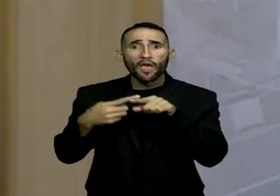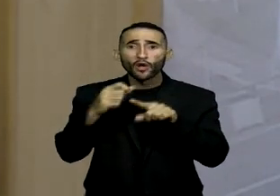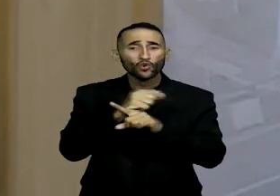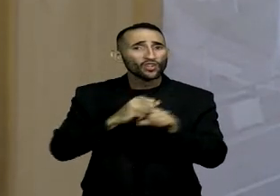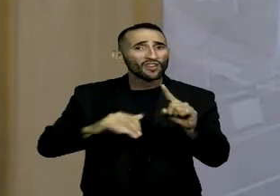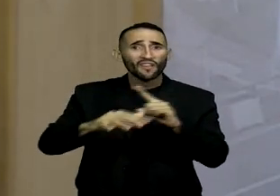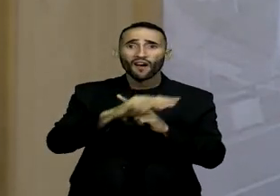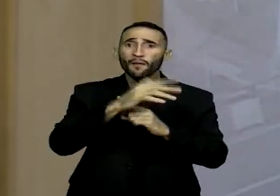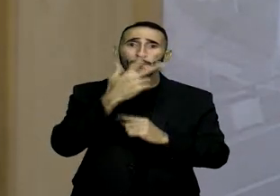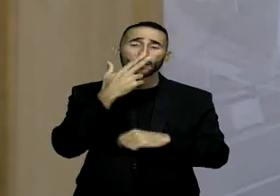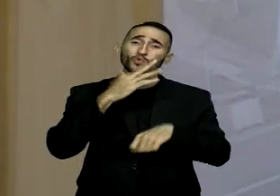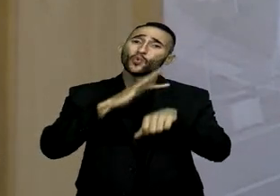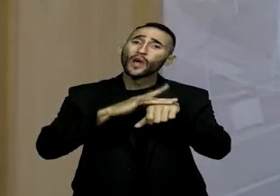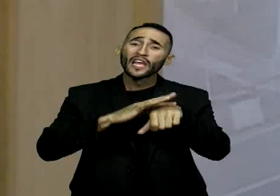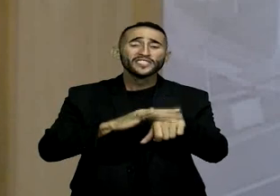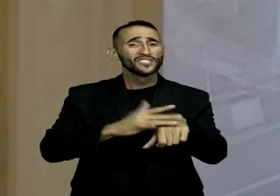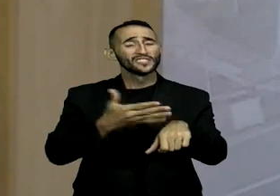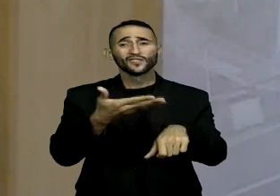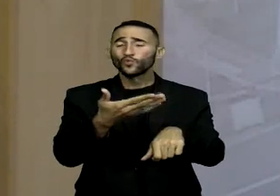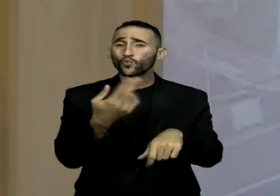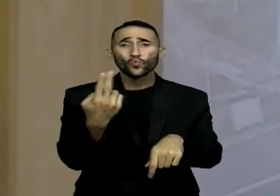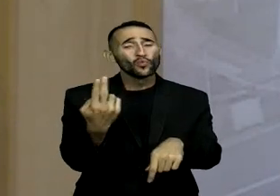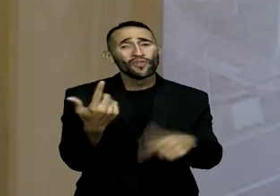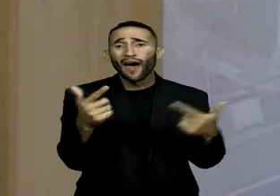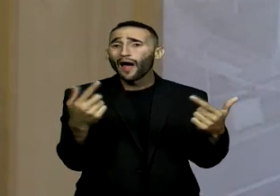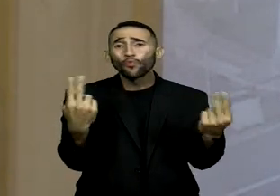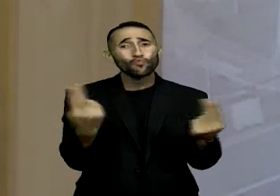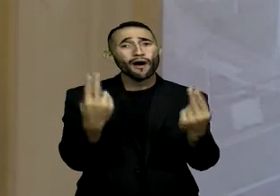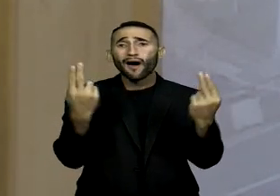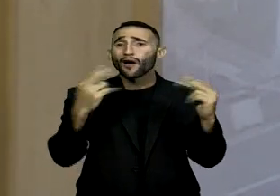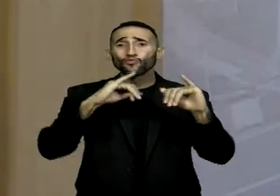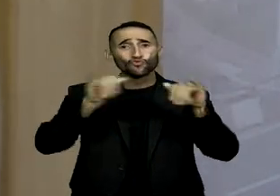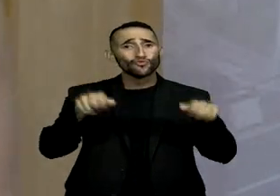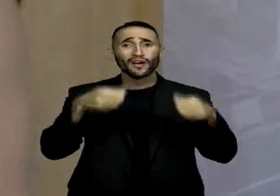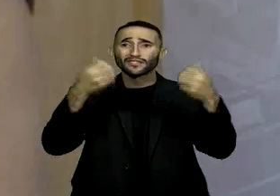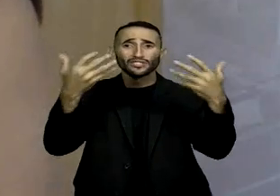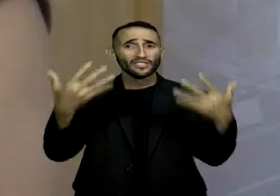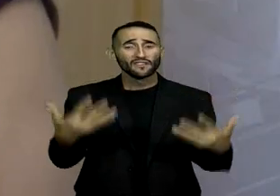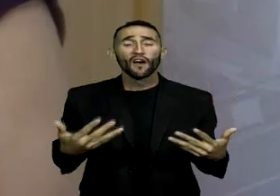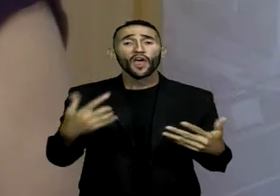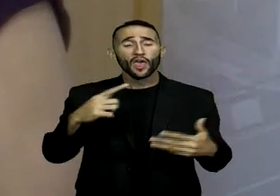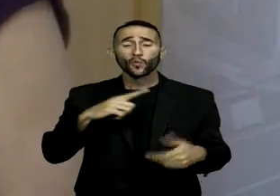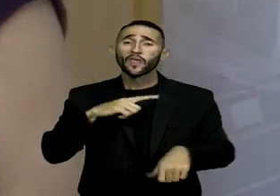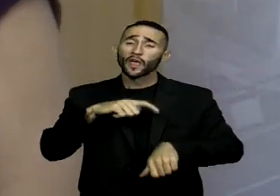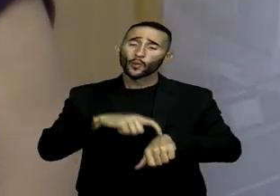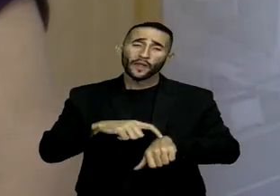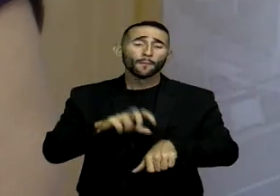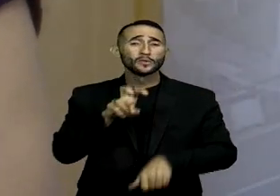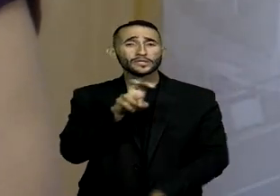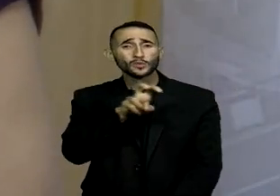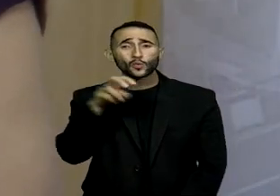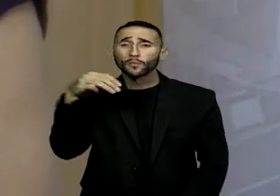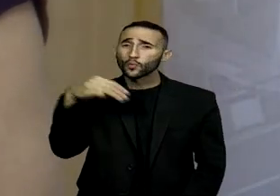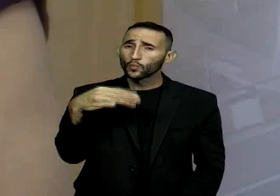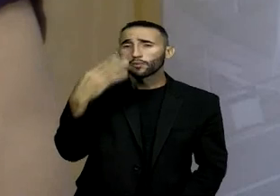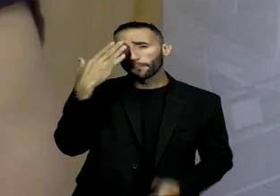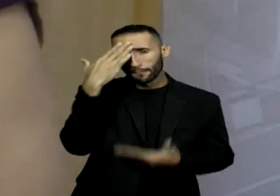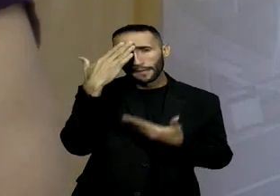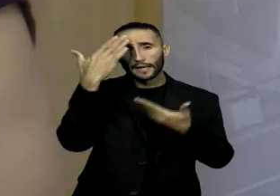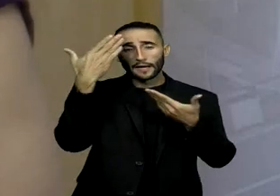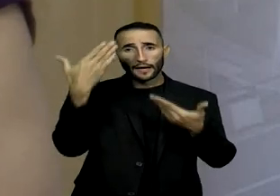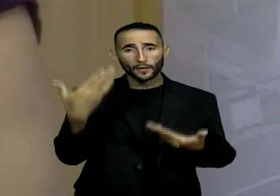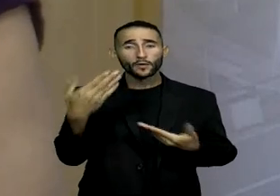Não tem a menor justificativa para uma fala como essa. Eu tenho só 5 minutos aqui. Eu quero agradecer